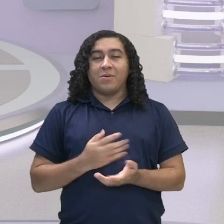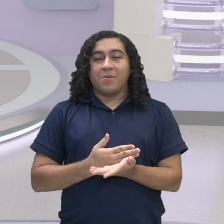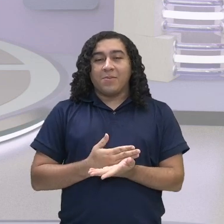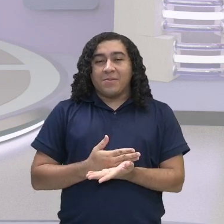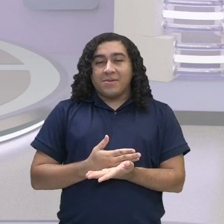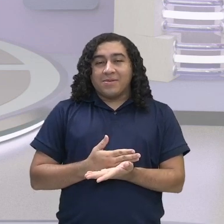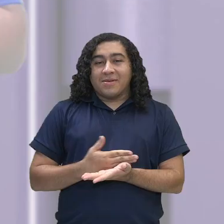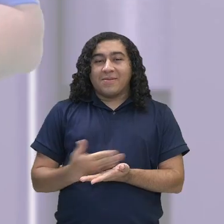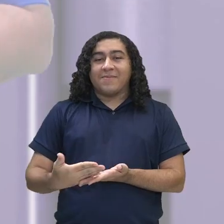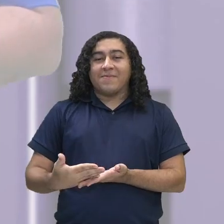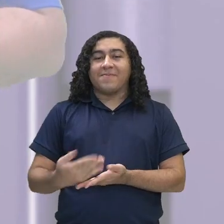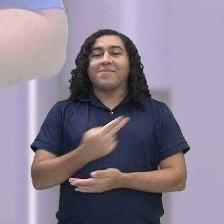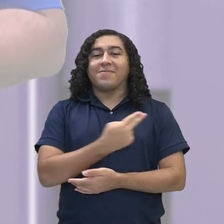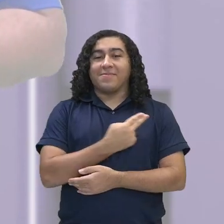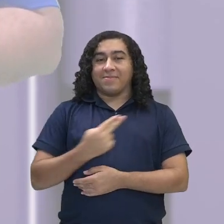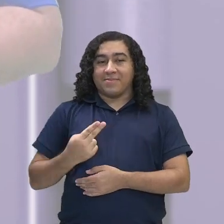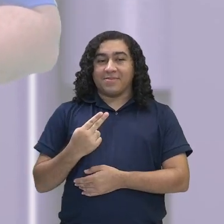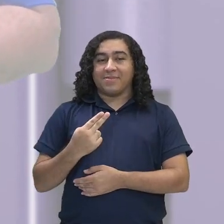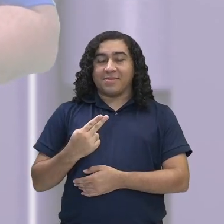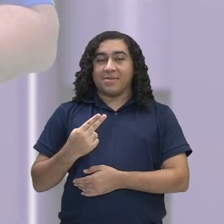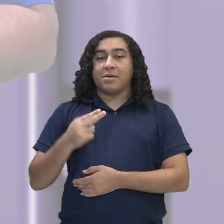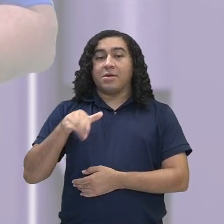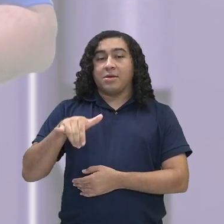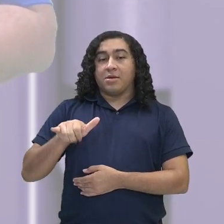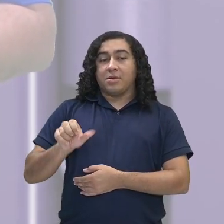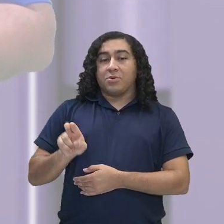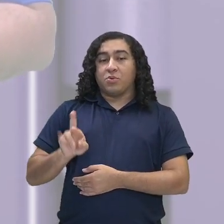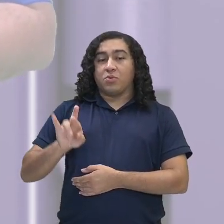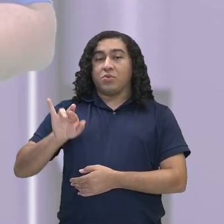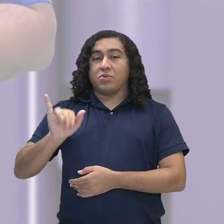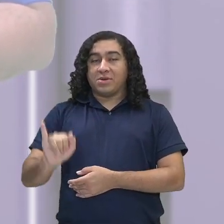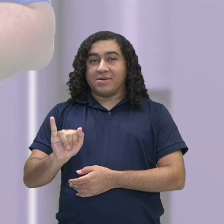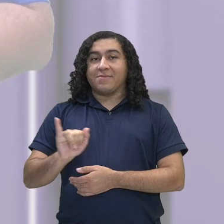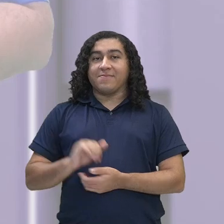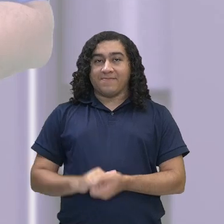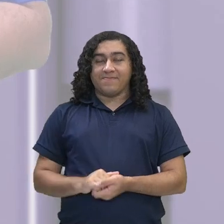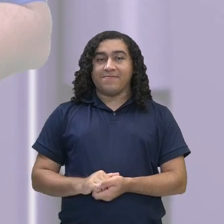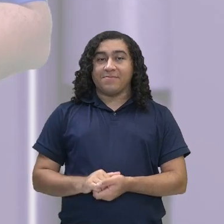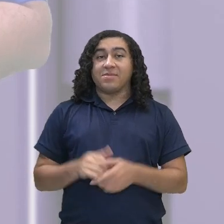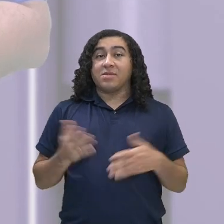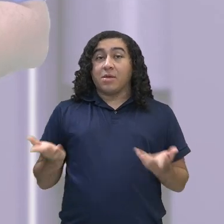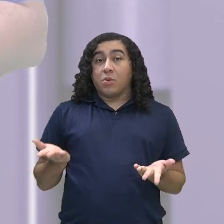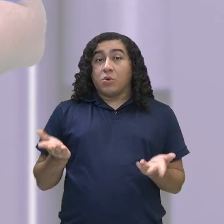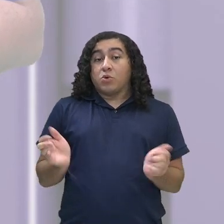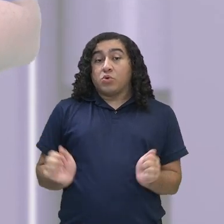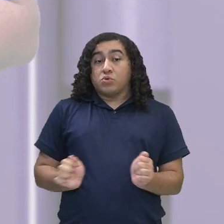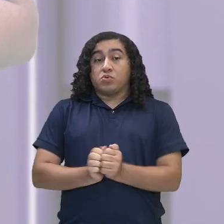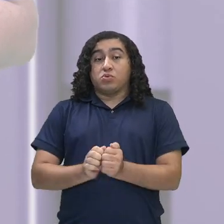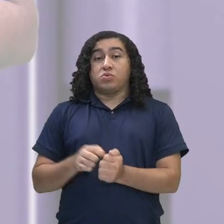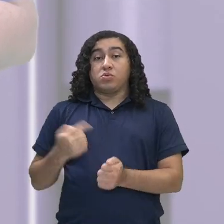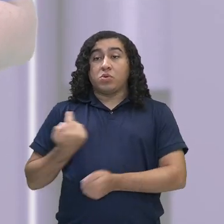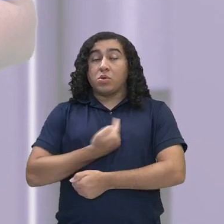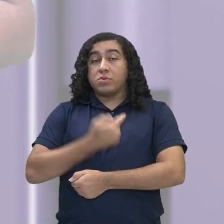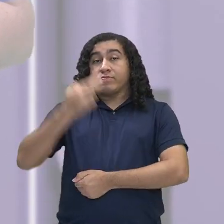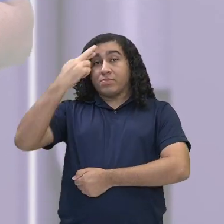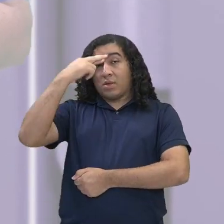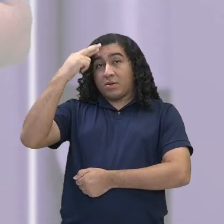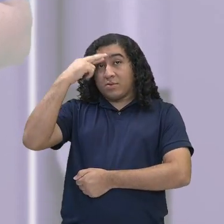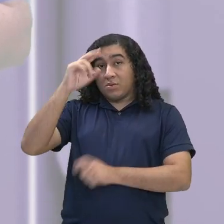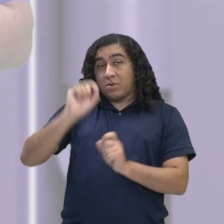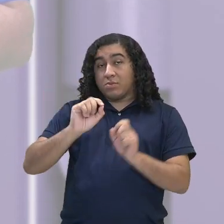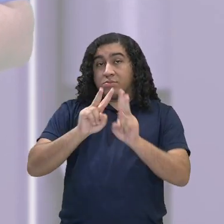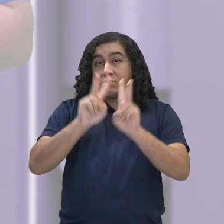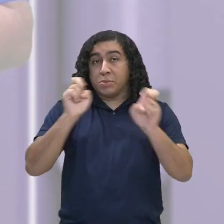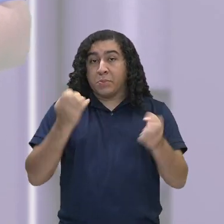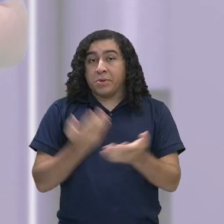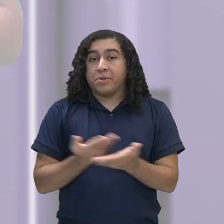eu sou o professor Yuri Lima e quero te convidar para juntos e juntas refletirmos o seguinte objeto de conhecimento